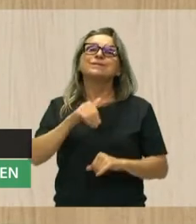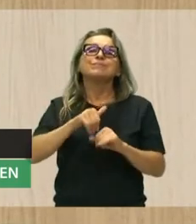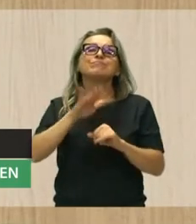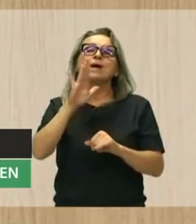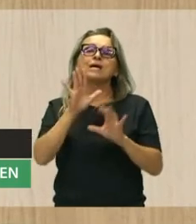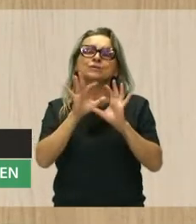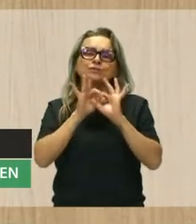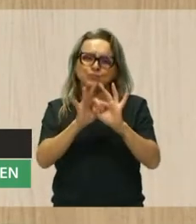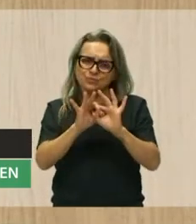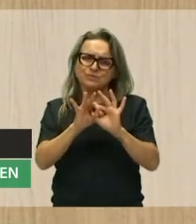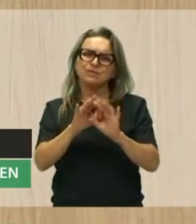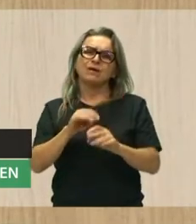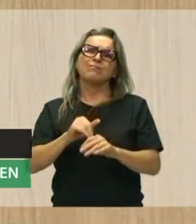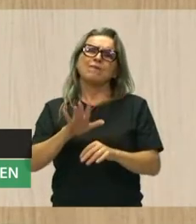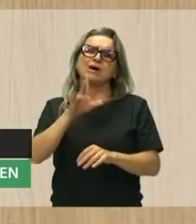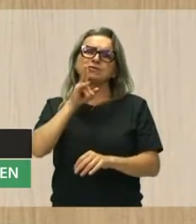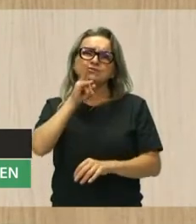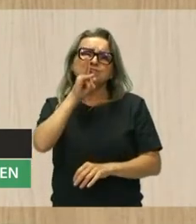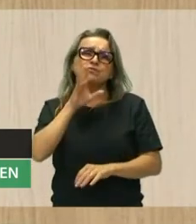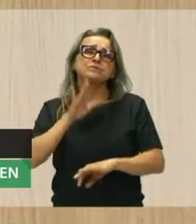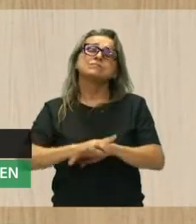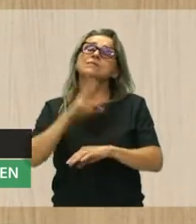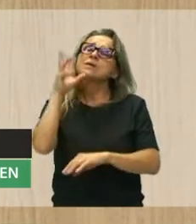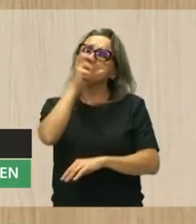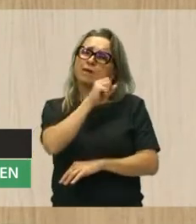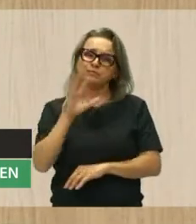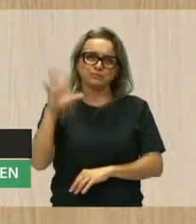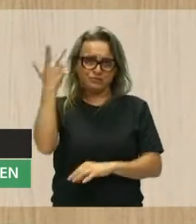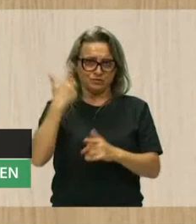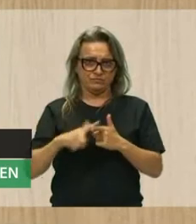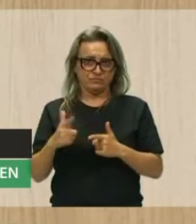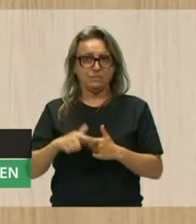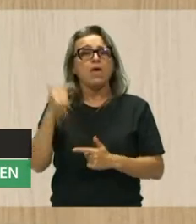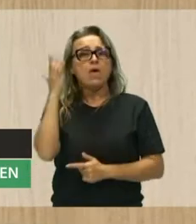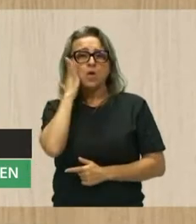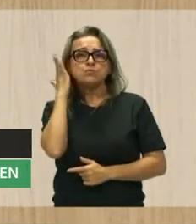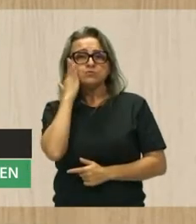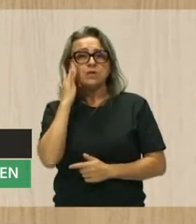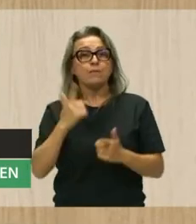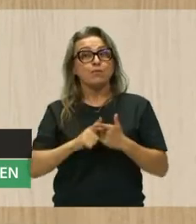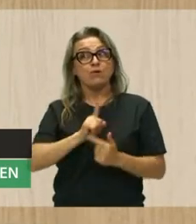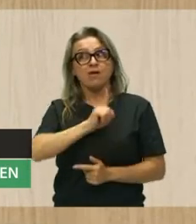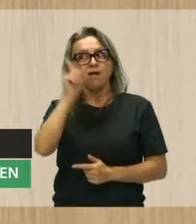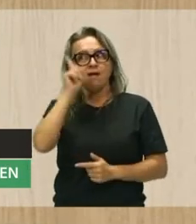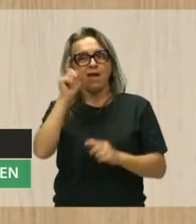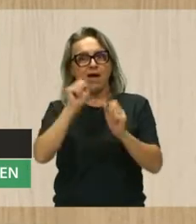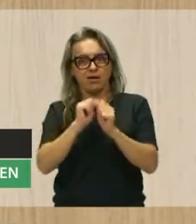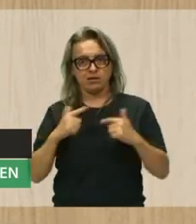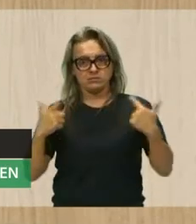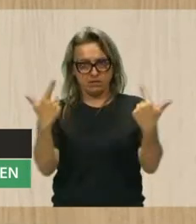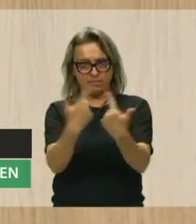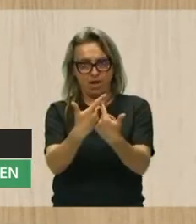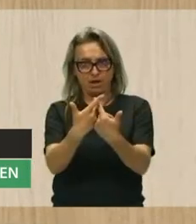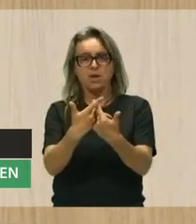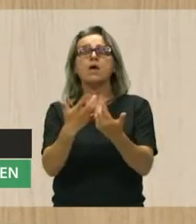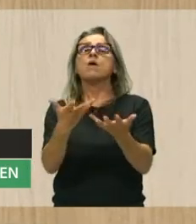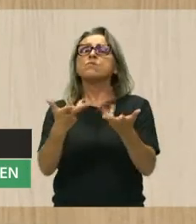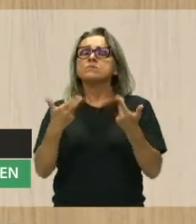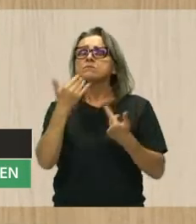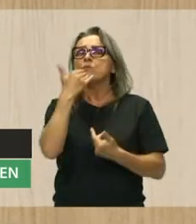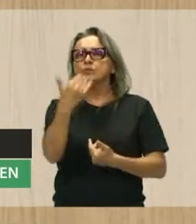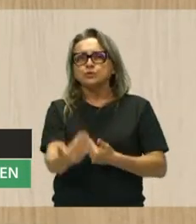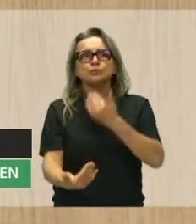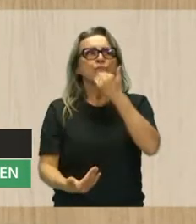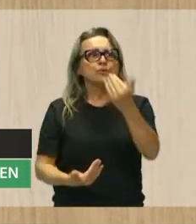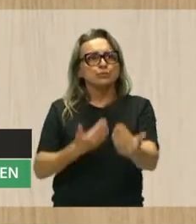cedo. Eu sei porque lá na Assembleia eu recebo pedido de diretores do hospital de Criciúma, de Chapecó, de Blumenau,